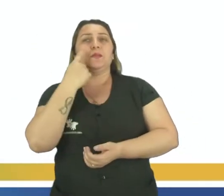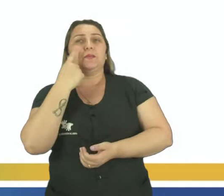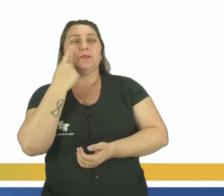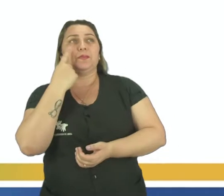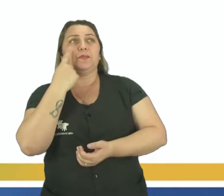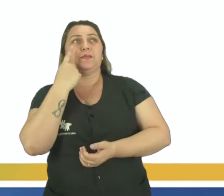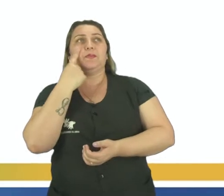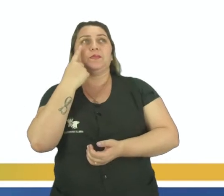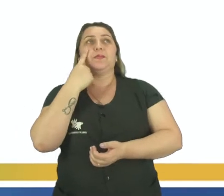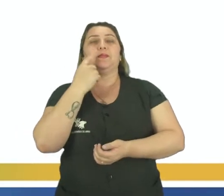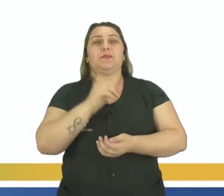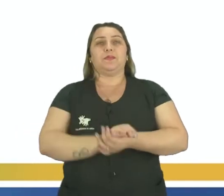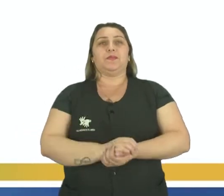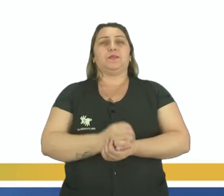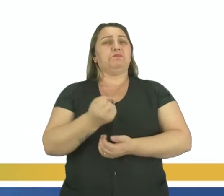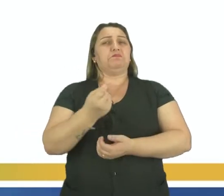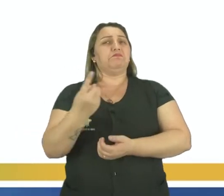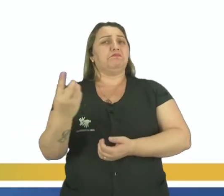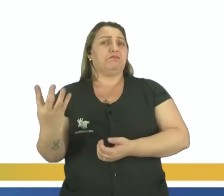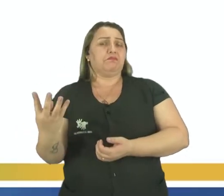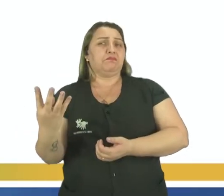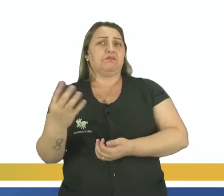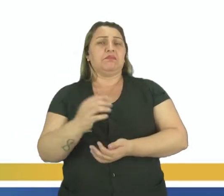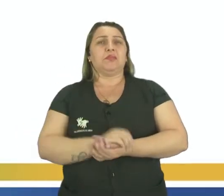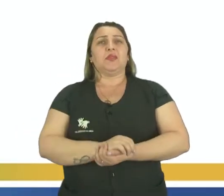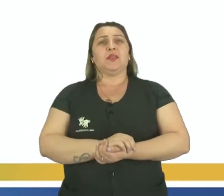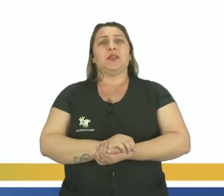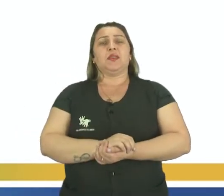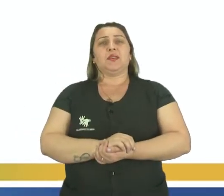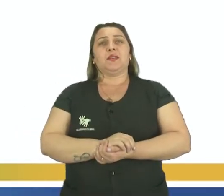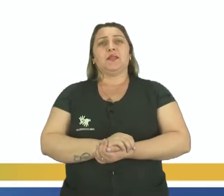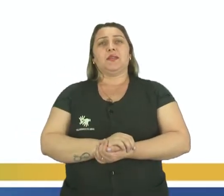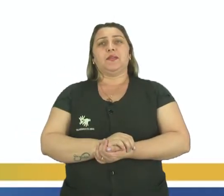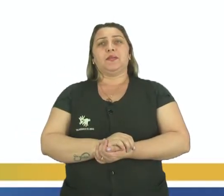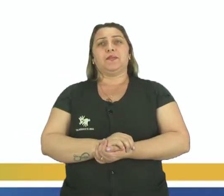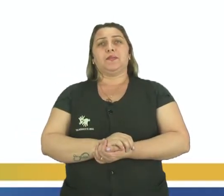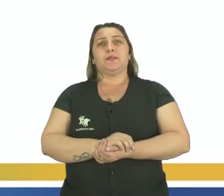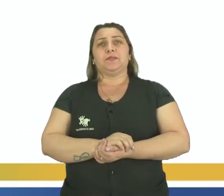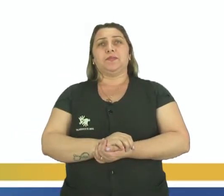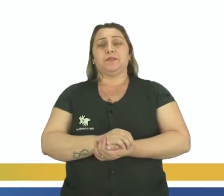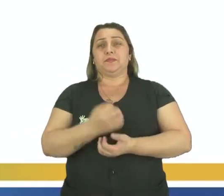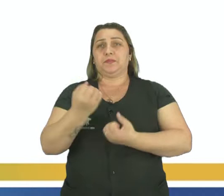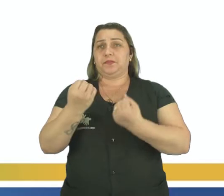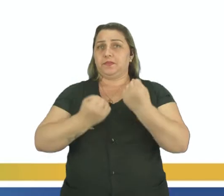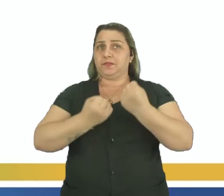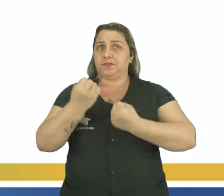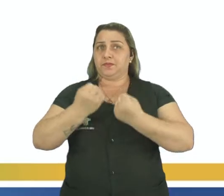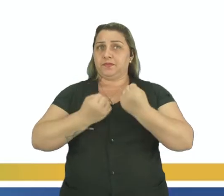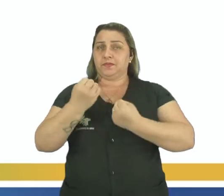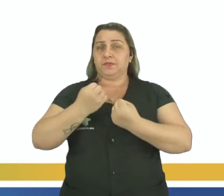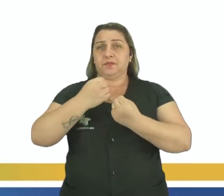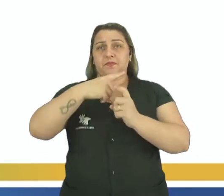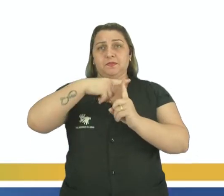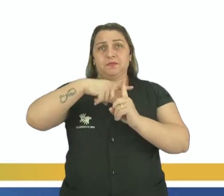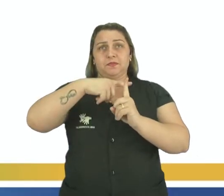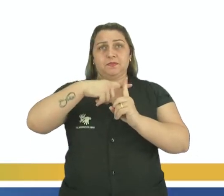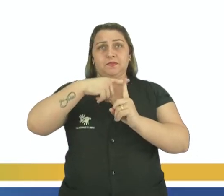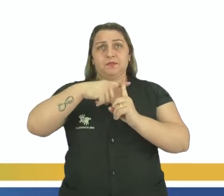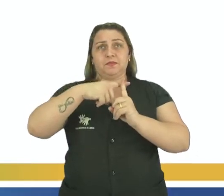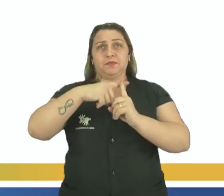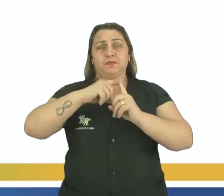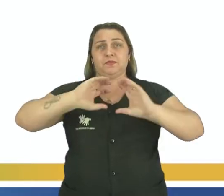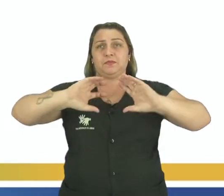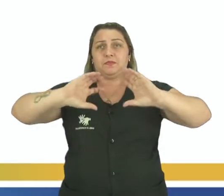Observe aqui, vamos ver em quantidades. Aqui nós temos essa quantidade de carrinhos, mais